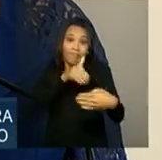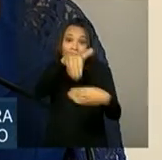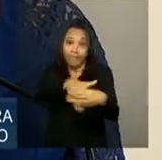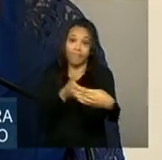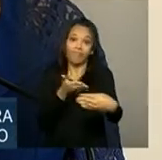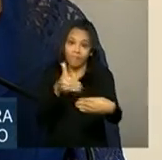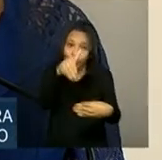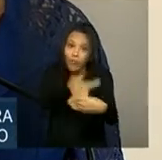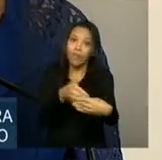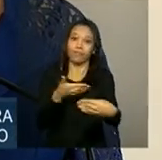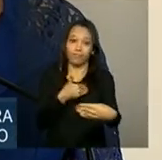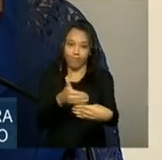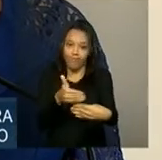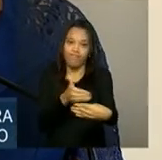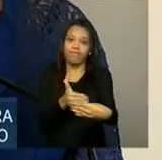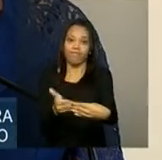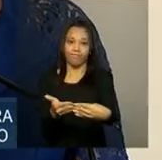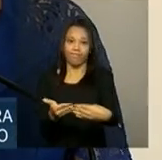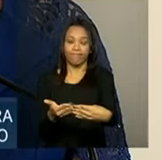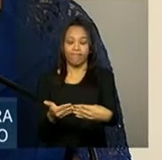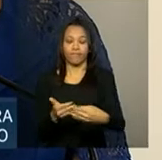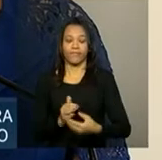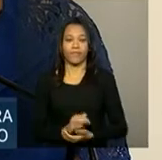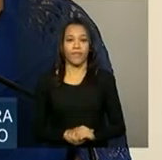em alguns momentos é